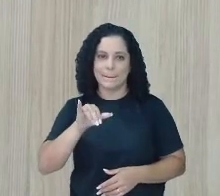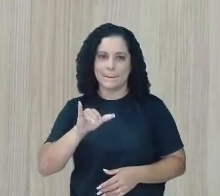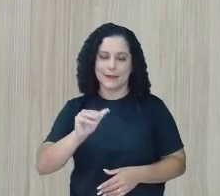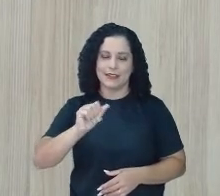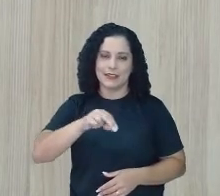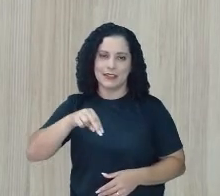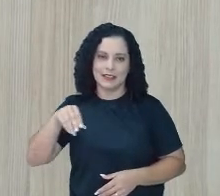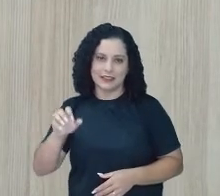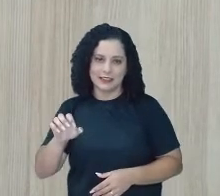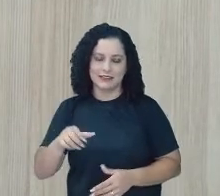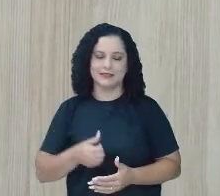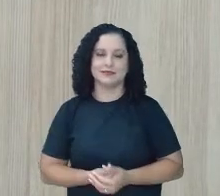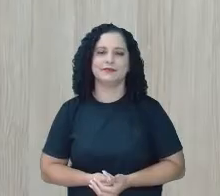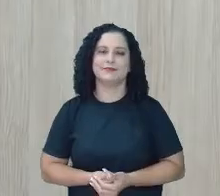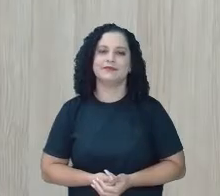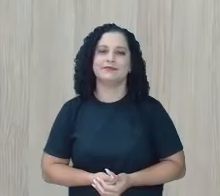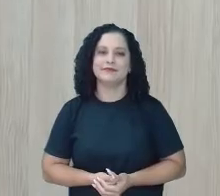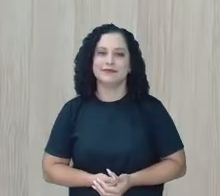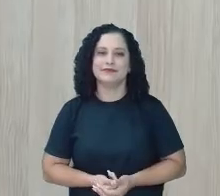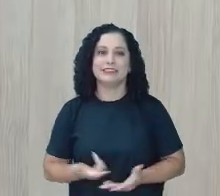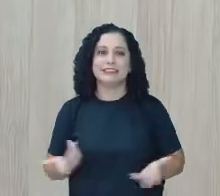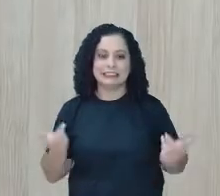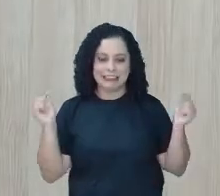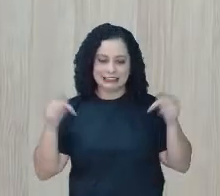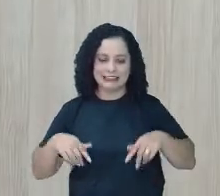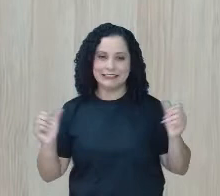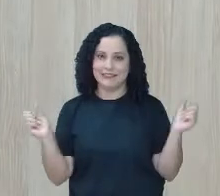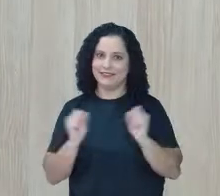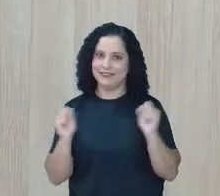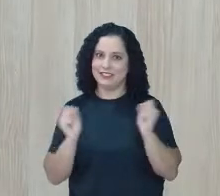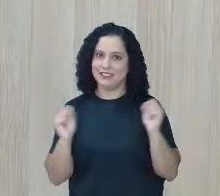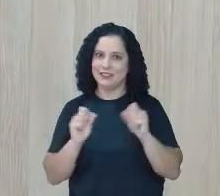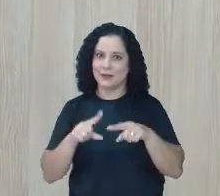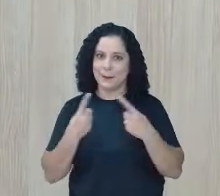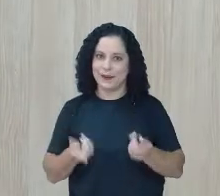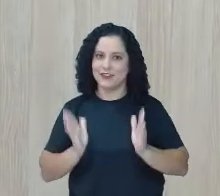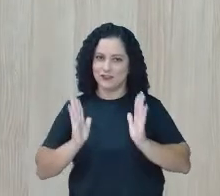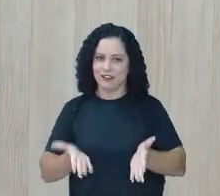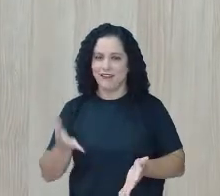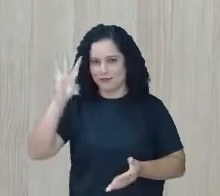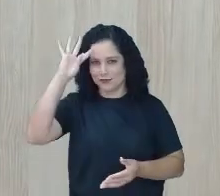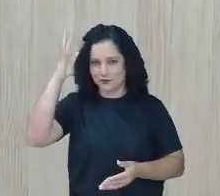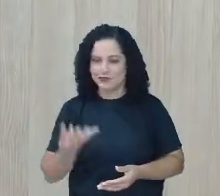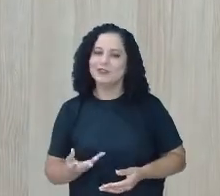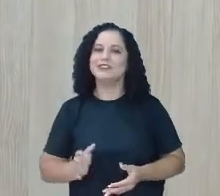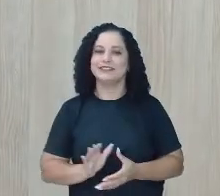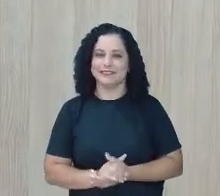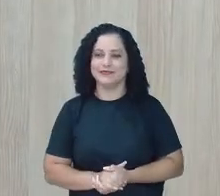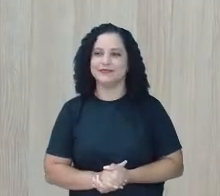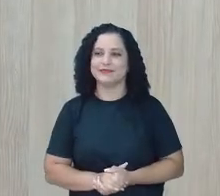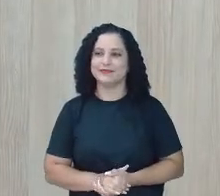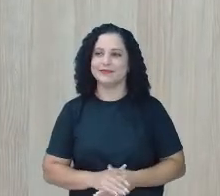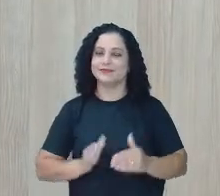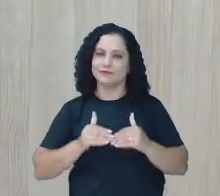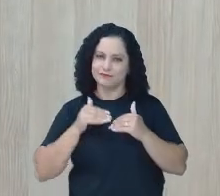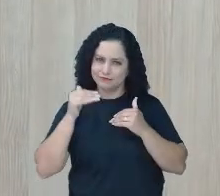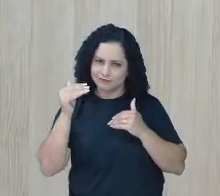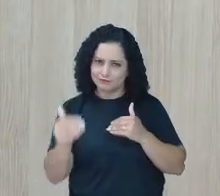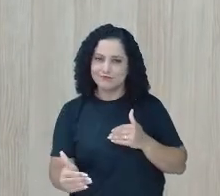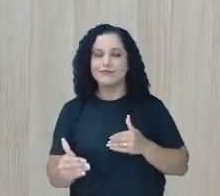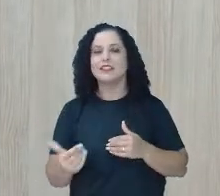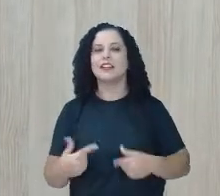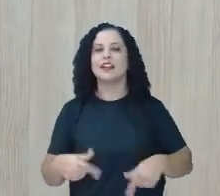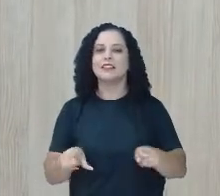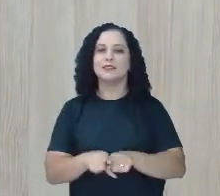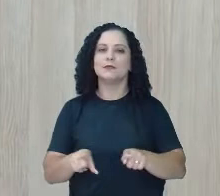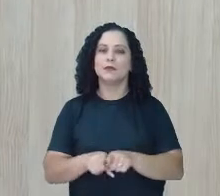início à nossa aula de hoje. Gente, tá frio mesmo aqui, viu? Mas já deu um jeitinho por aqui, tá certo? A gente dá continuidade, né? Reforçando